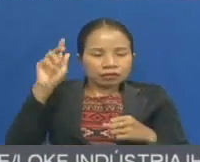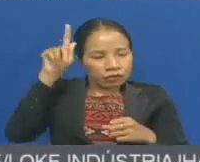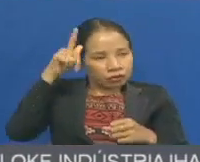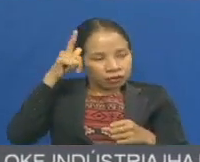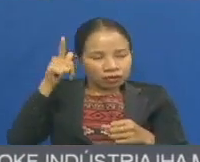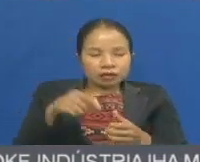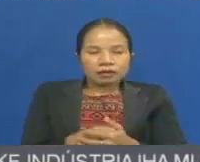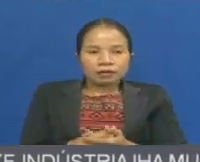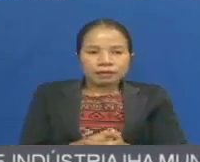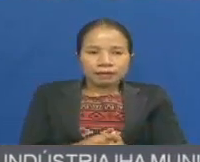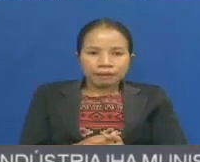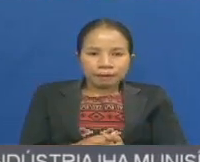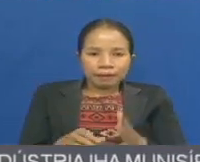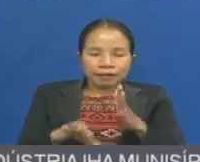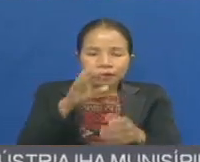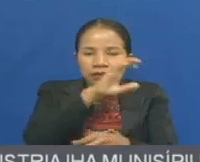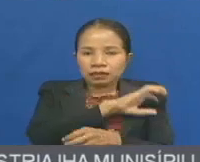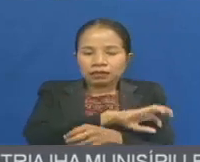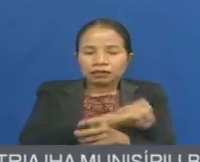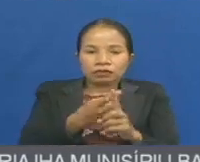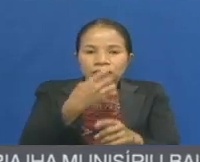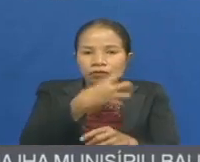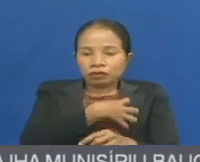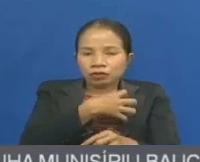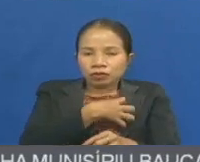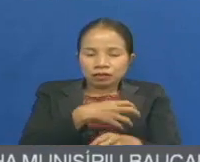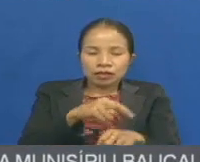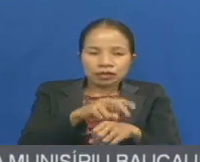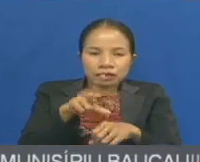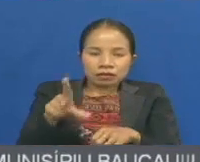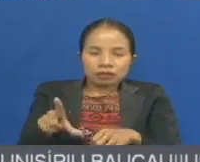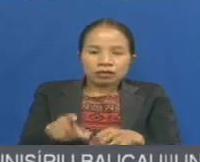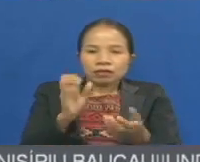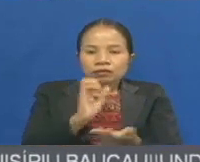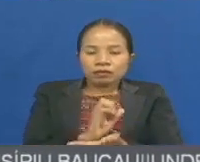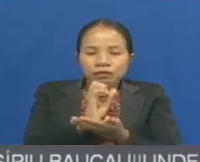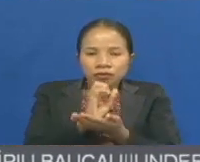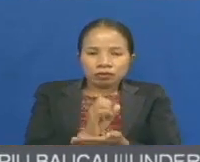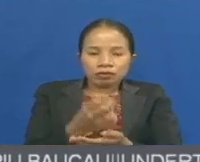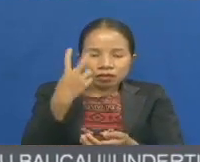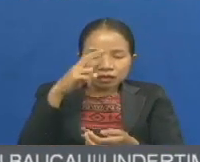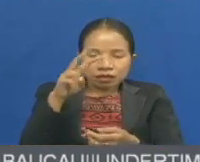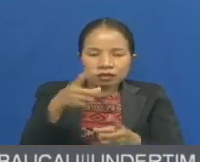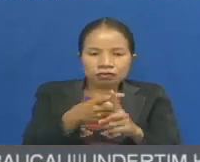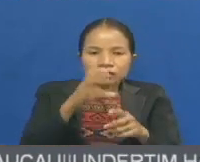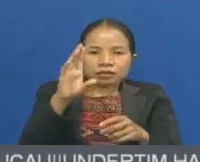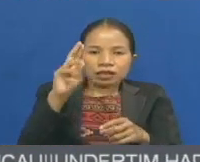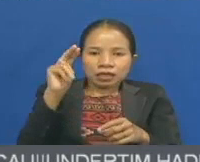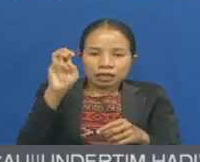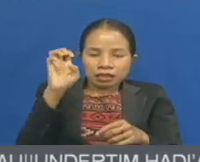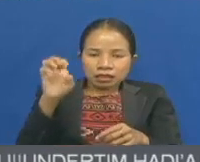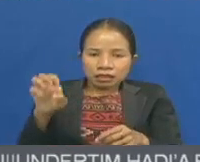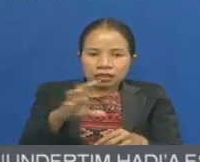o tipo diálogo né? Retan segurança Rússia Polícia Nacional Timor-Leste, Raiwa, supervisiona Rússia Comissão